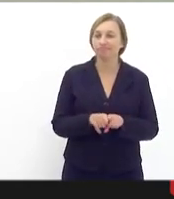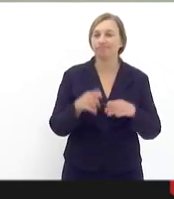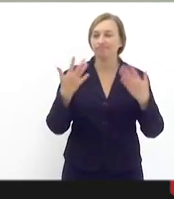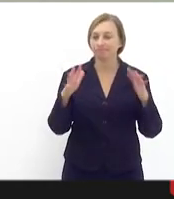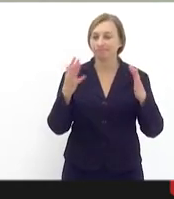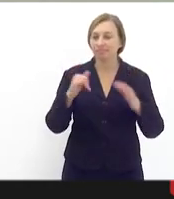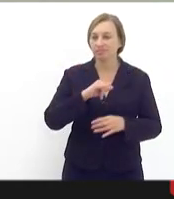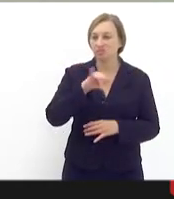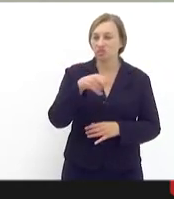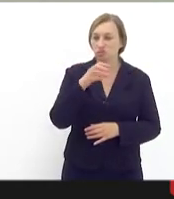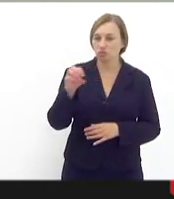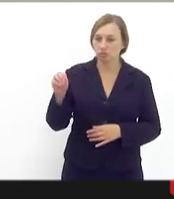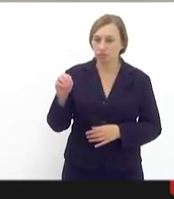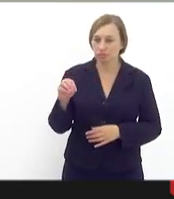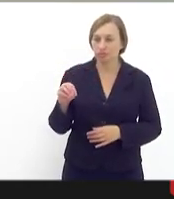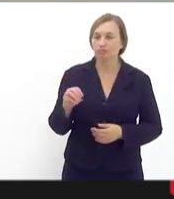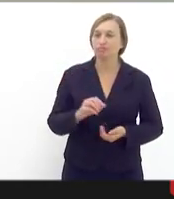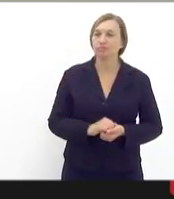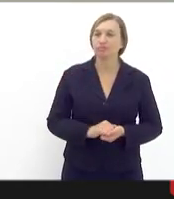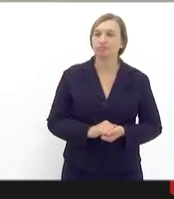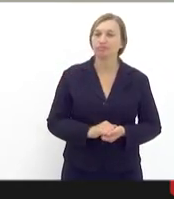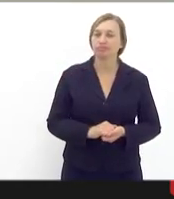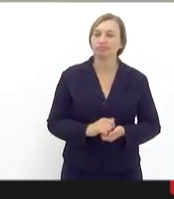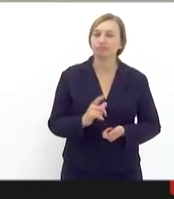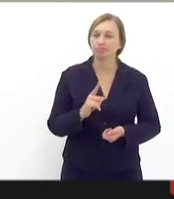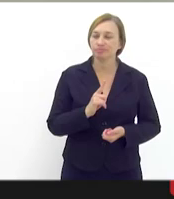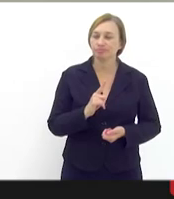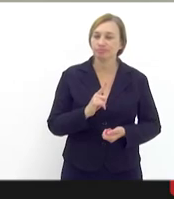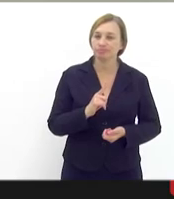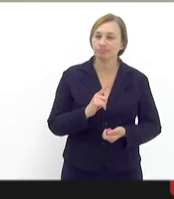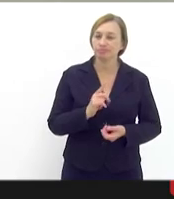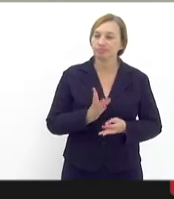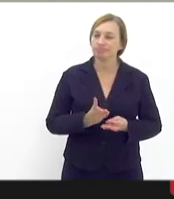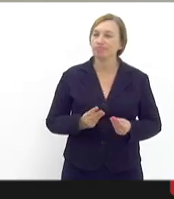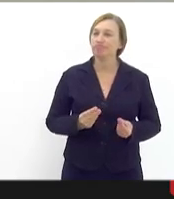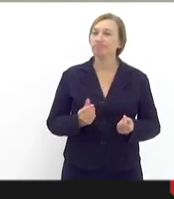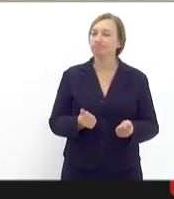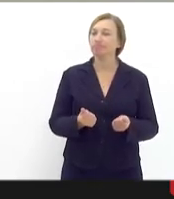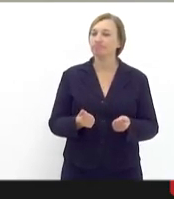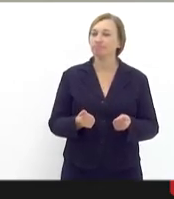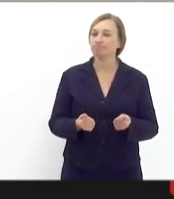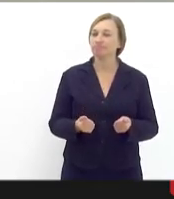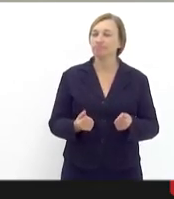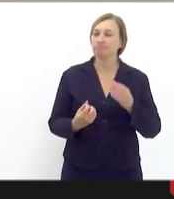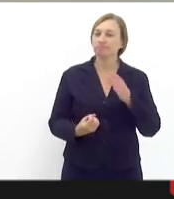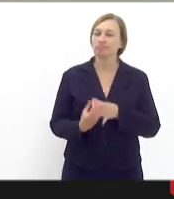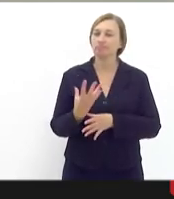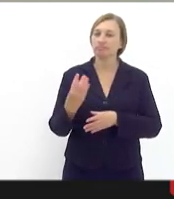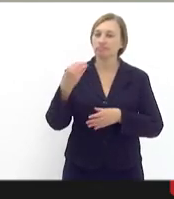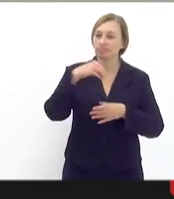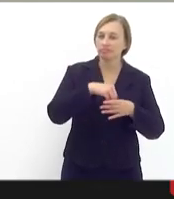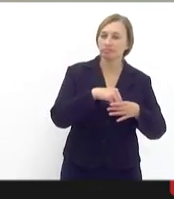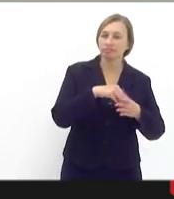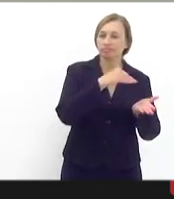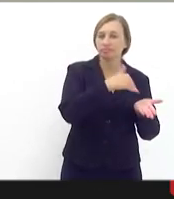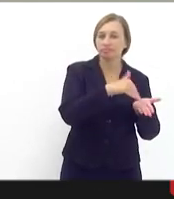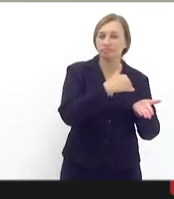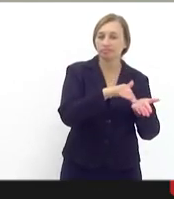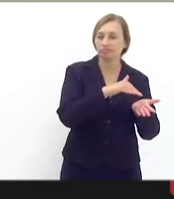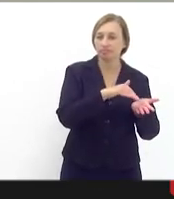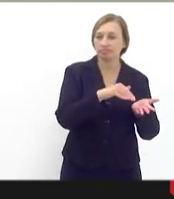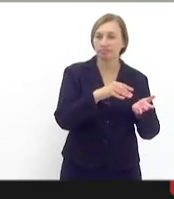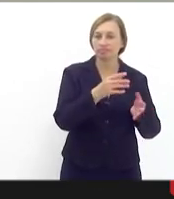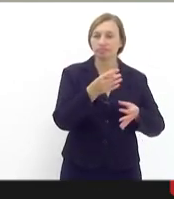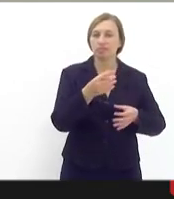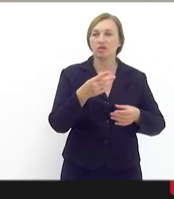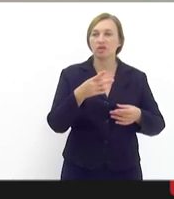João Brandt por ter, né, tido a sensibilidade de criar dentro da Secretaria de Políticas Digitais o Departamento